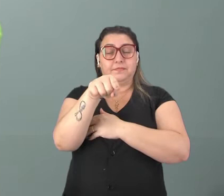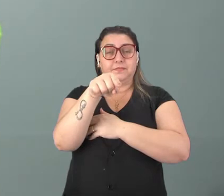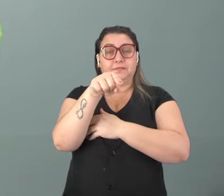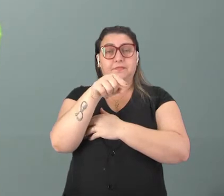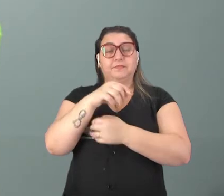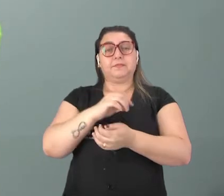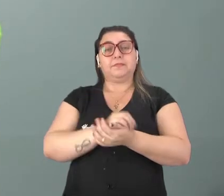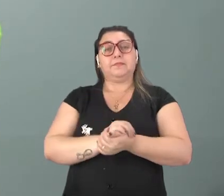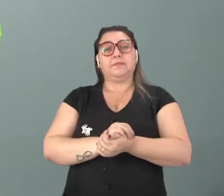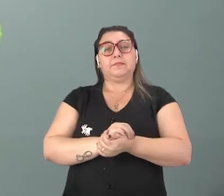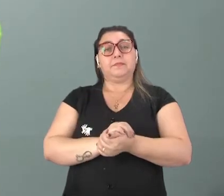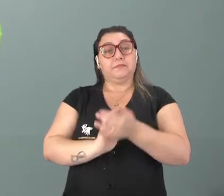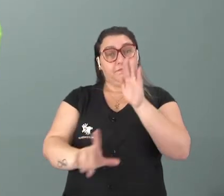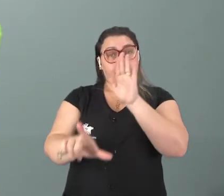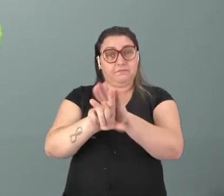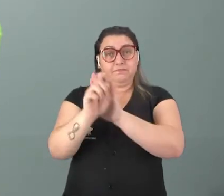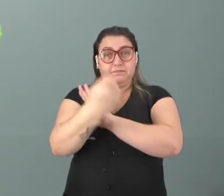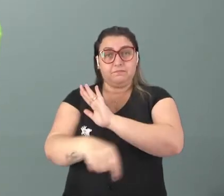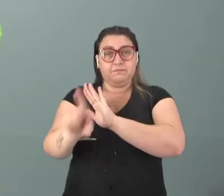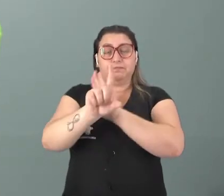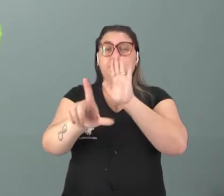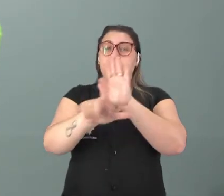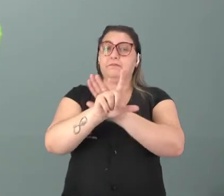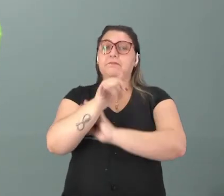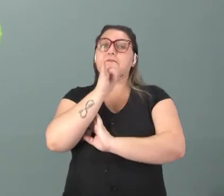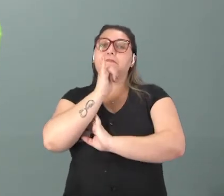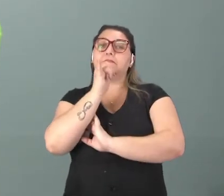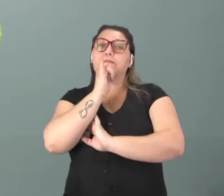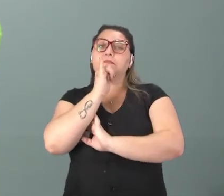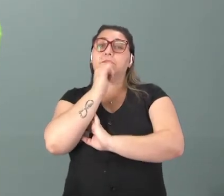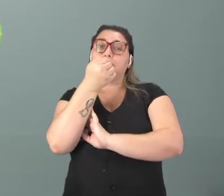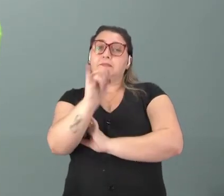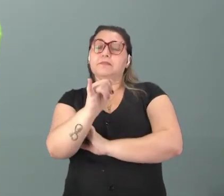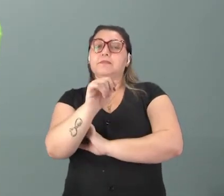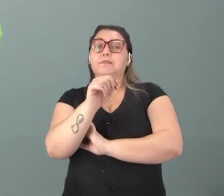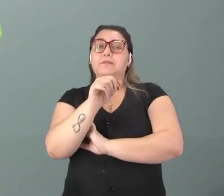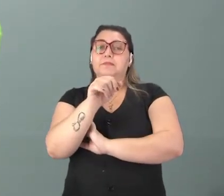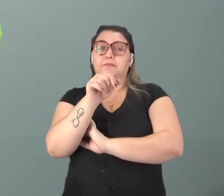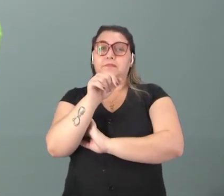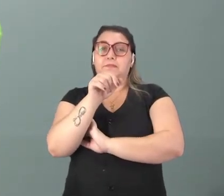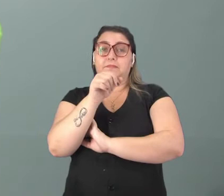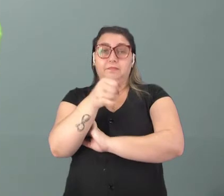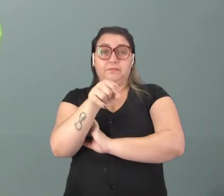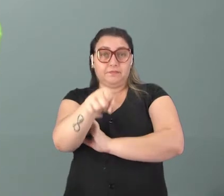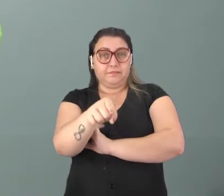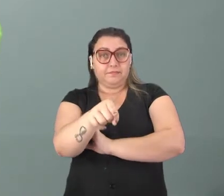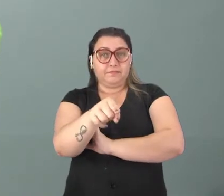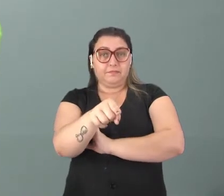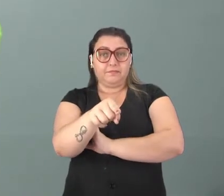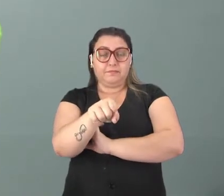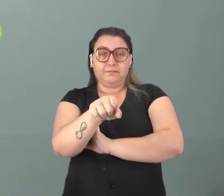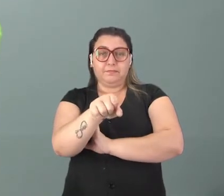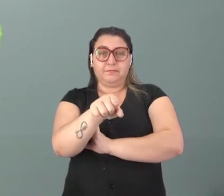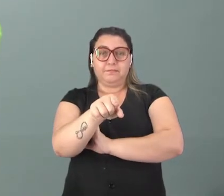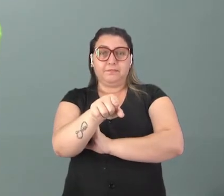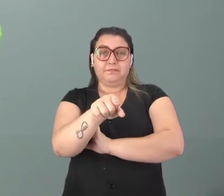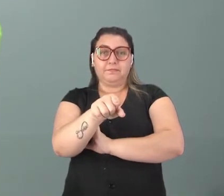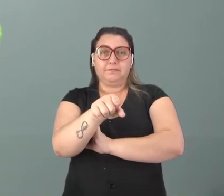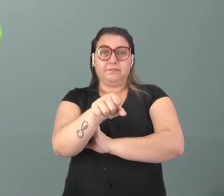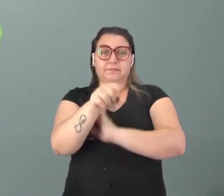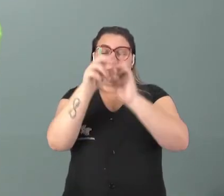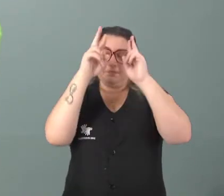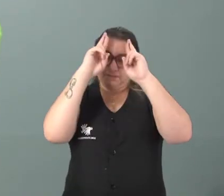não vai precisar de uma lei. Por exemplo, se você não desrespeitar, né, o seu colega,